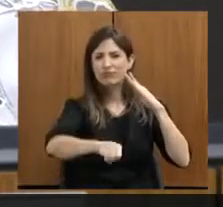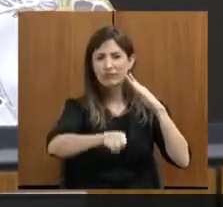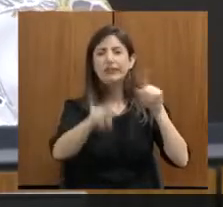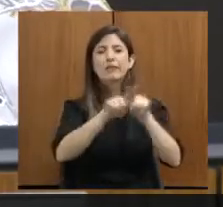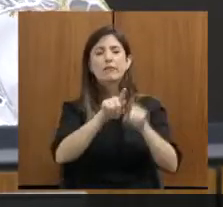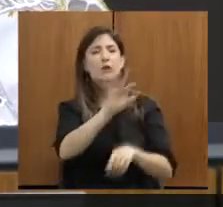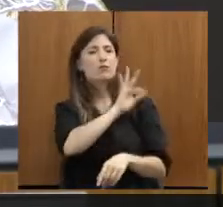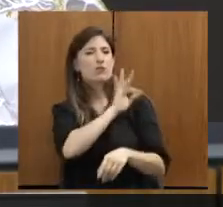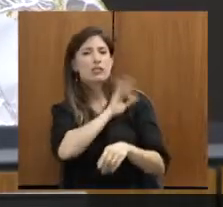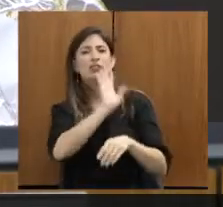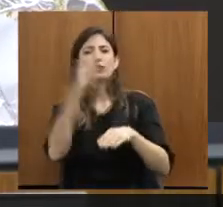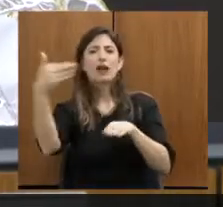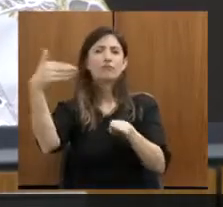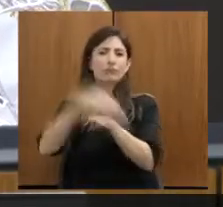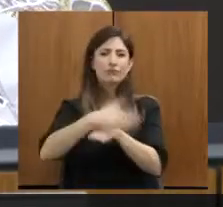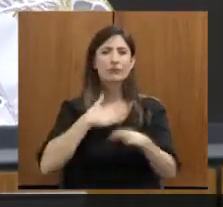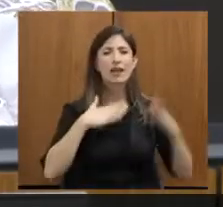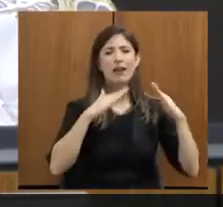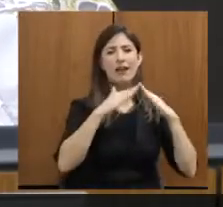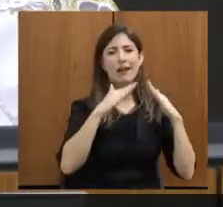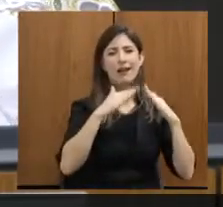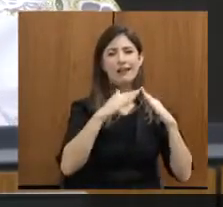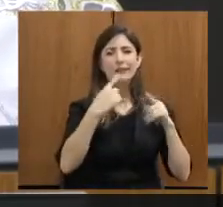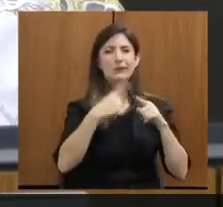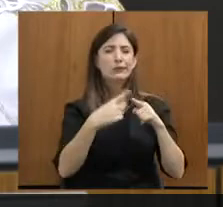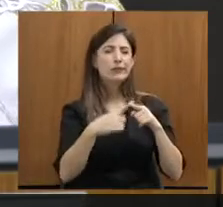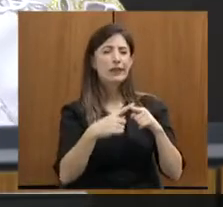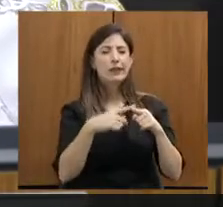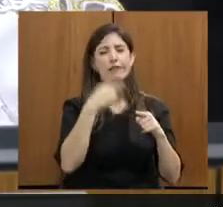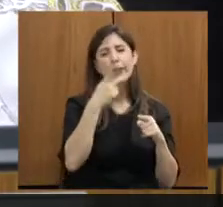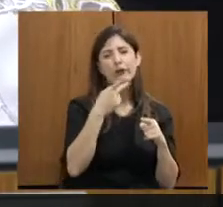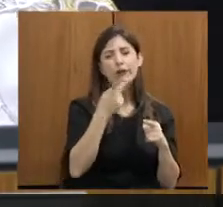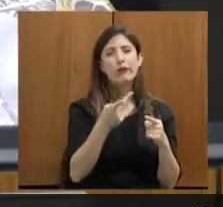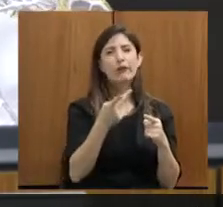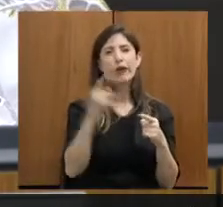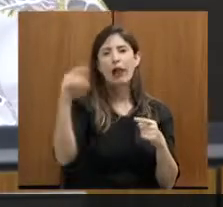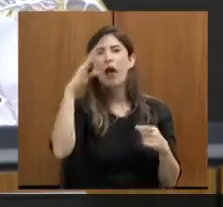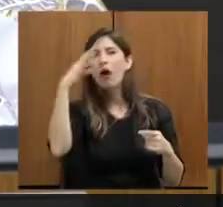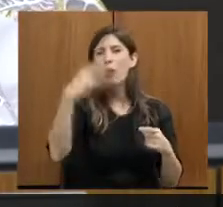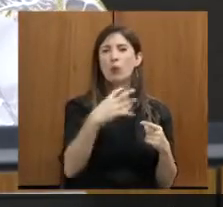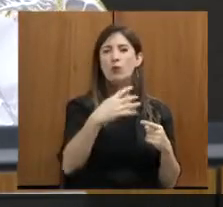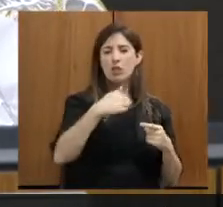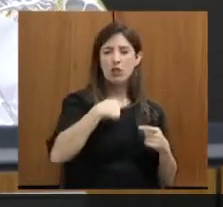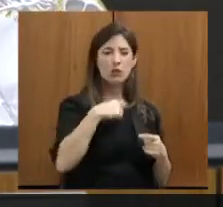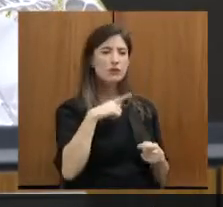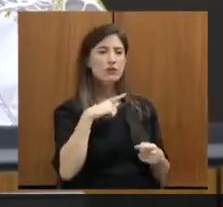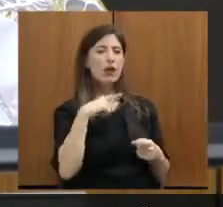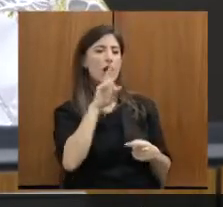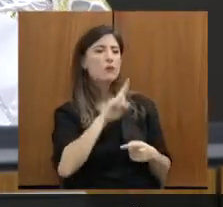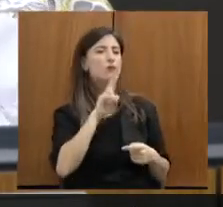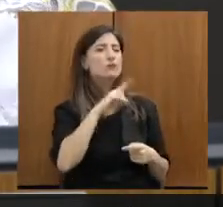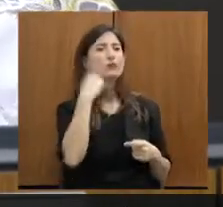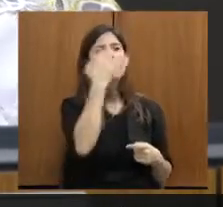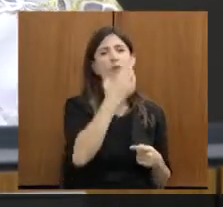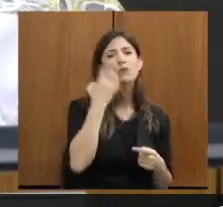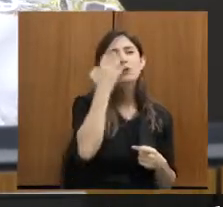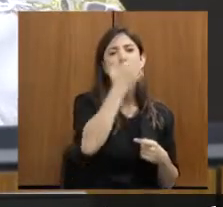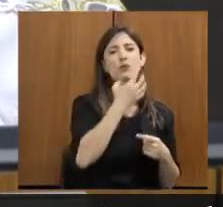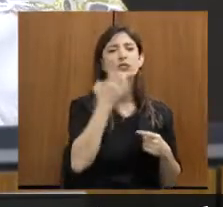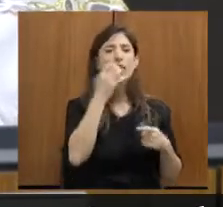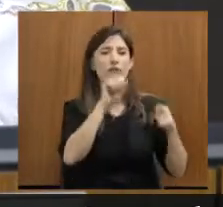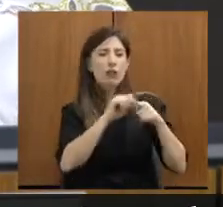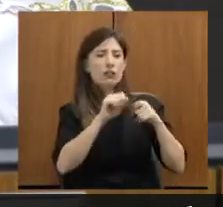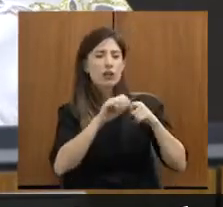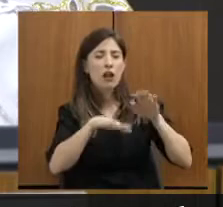disse que eu estava fazer é tava tendo músicas que eu estava fazendo percussão